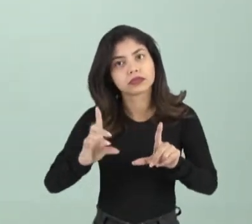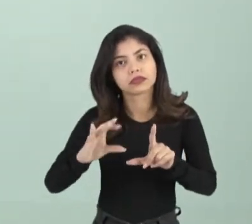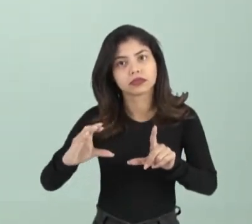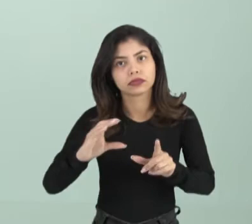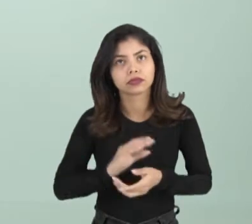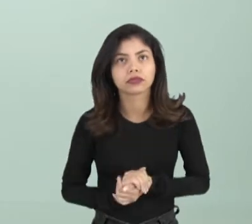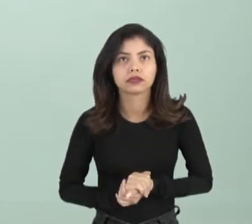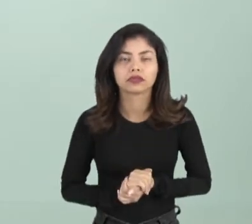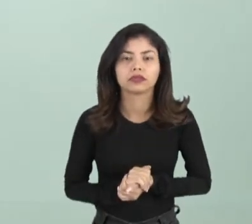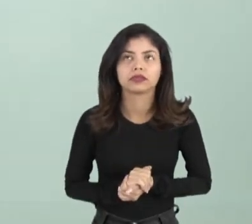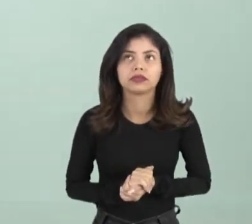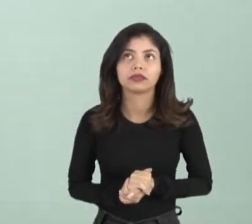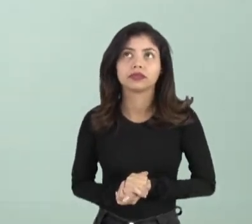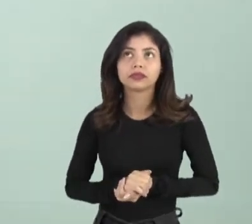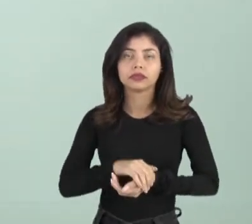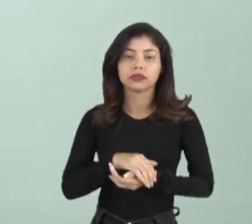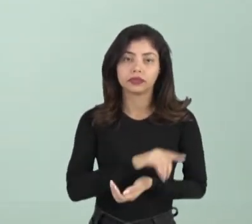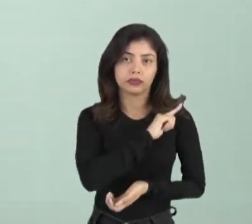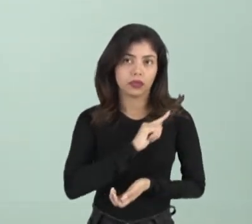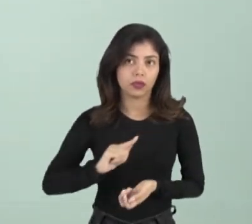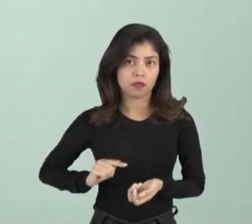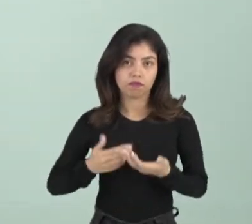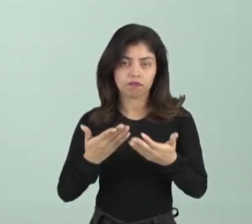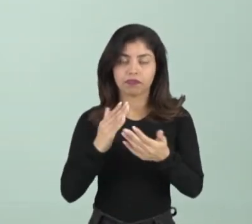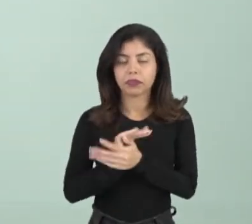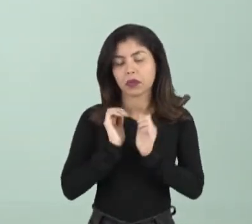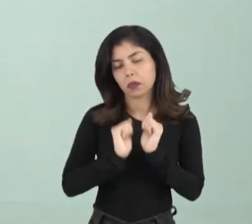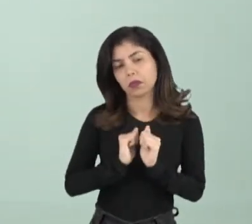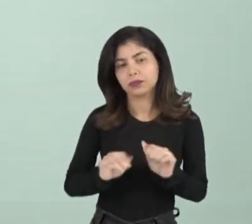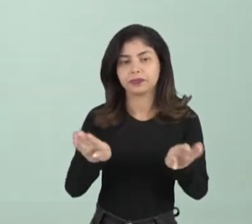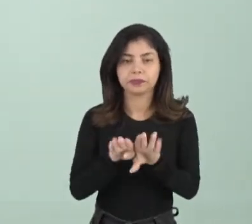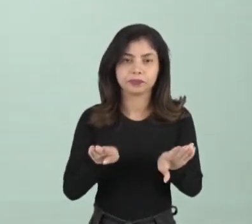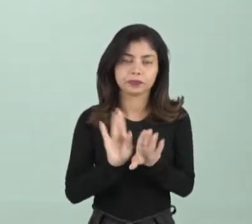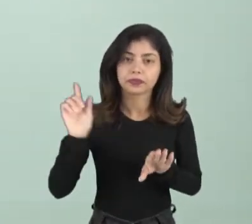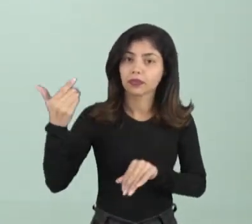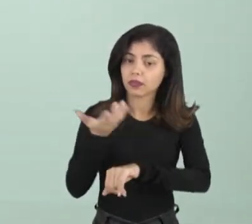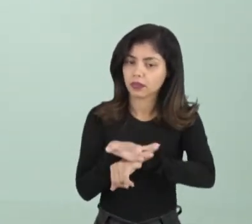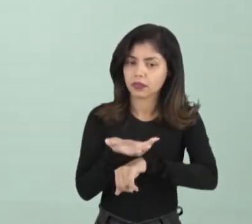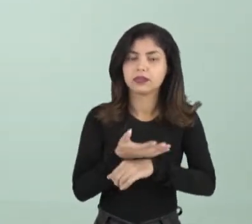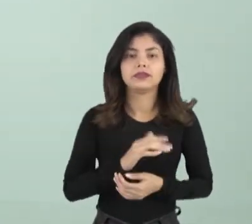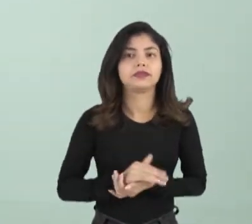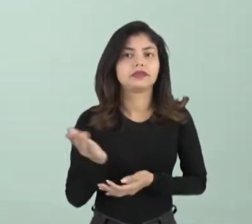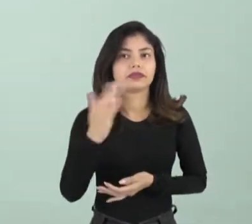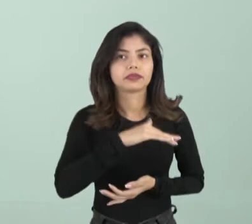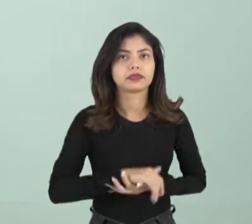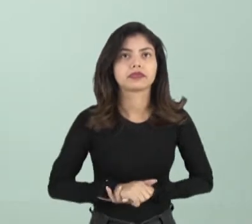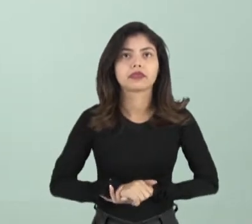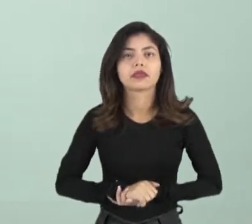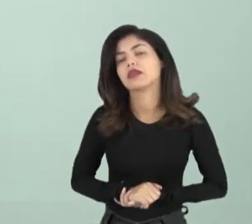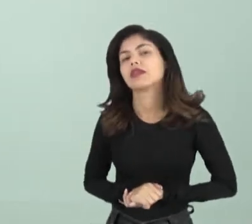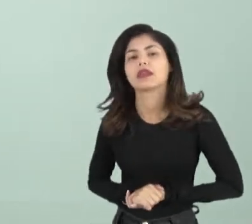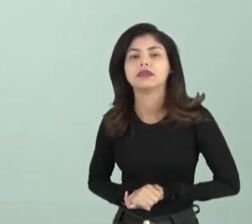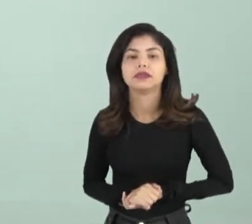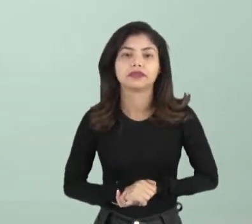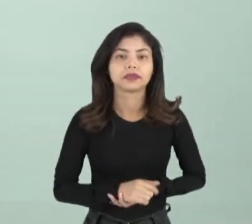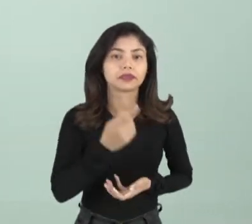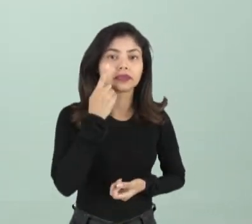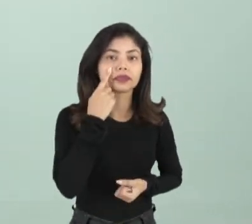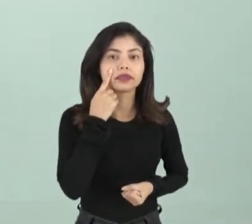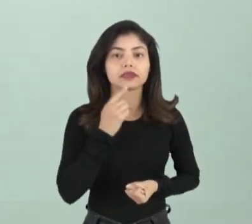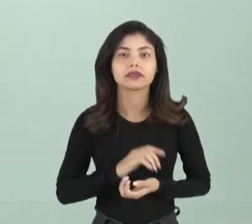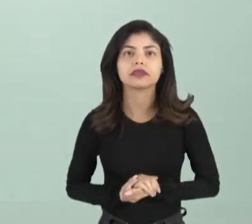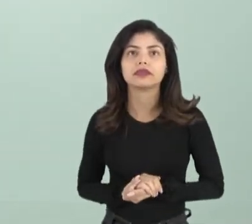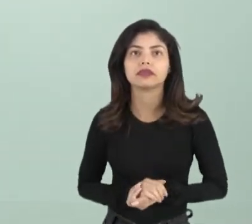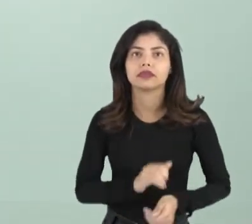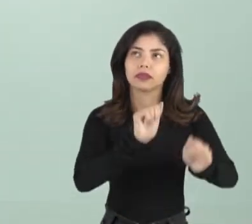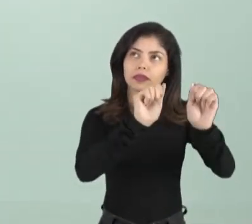site da plataforma é do que site do governo e você pode assistir inclusive as outras disciplinas Então vamos lá para tela né vamos ver lá